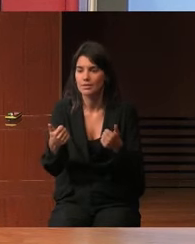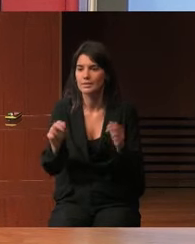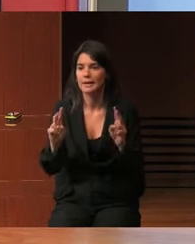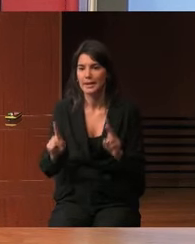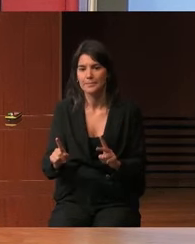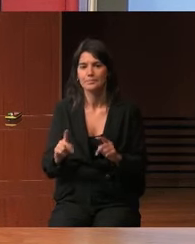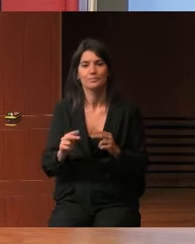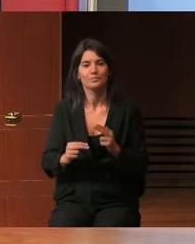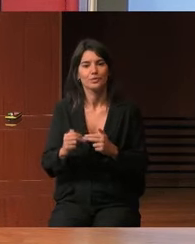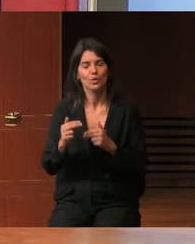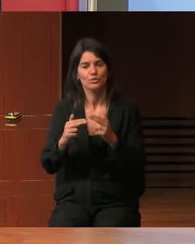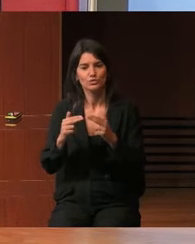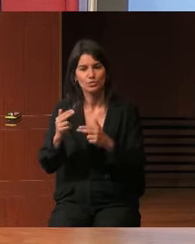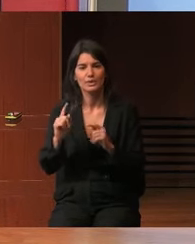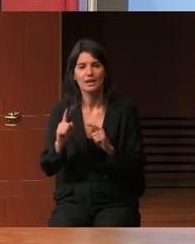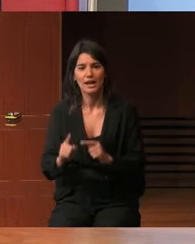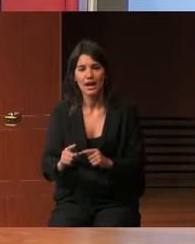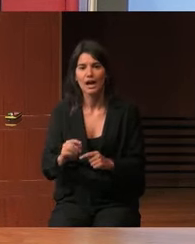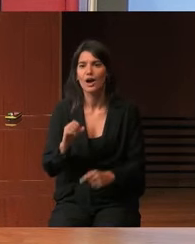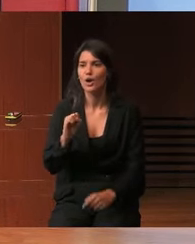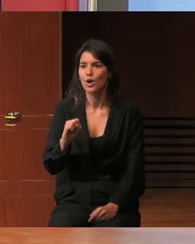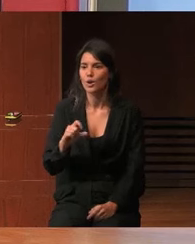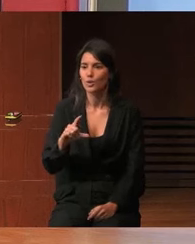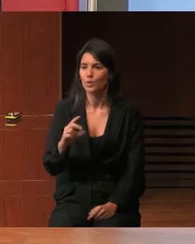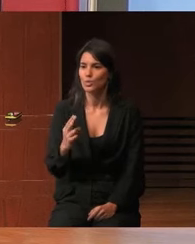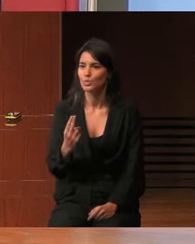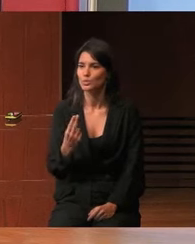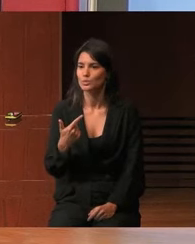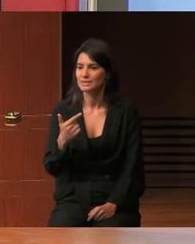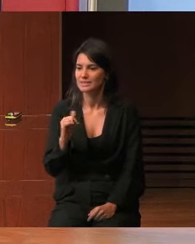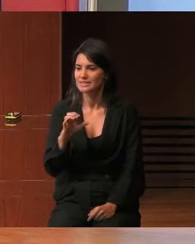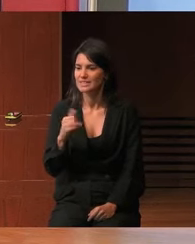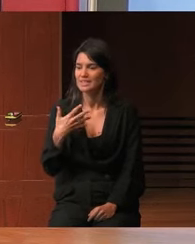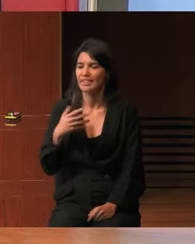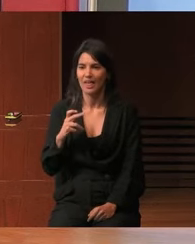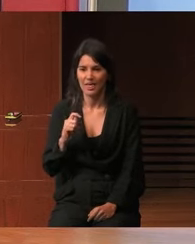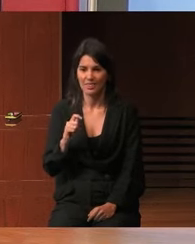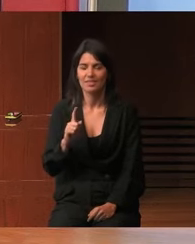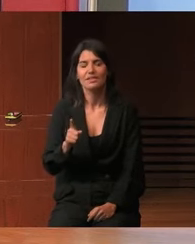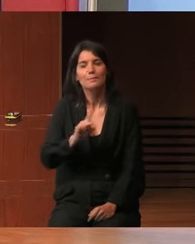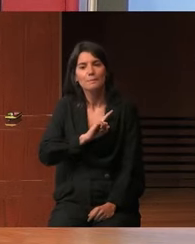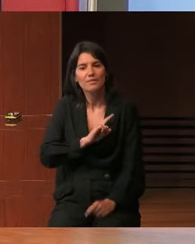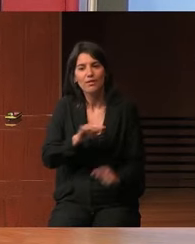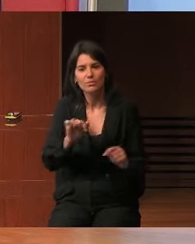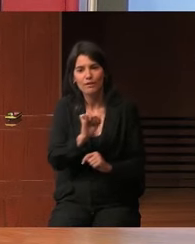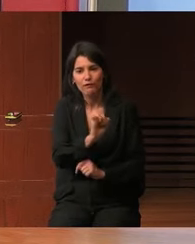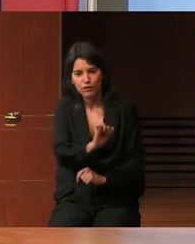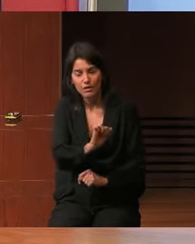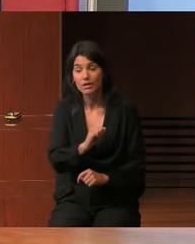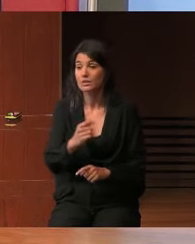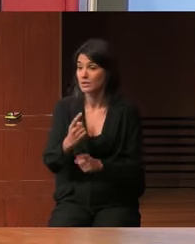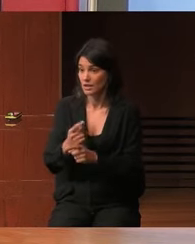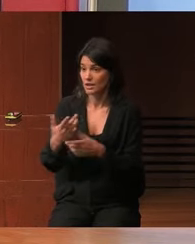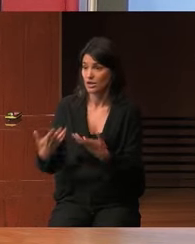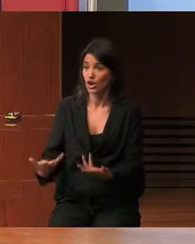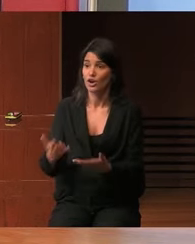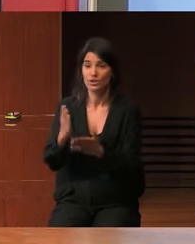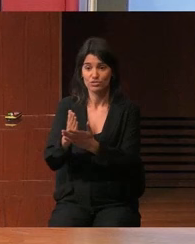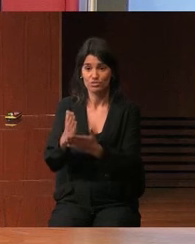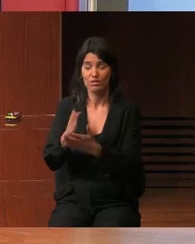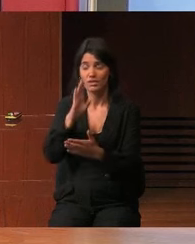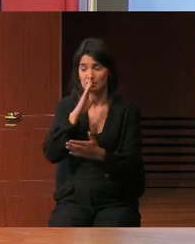construir adulticidade. Eles precisam desses espaços privados. Ainda assim, a escola hoje, se fechar a si